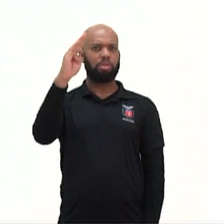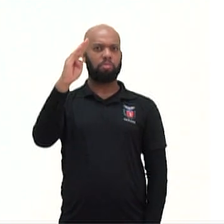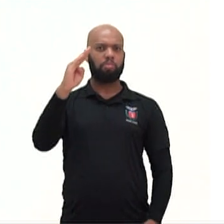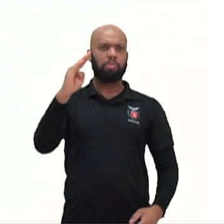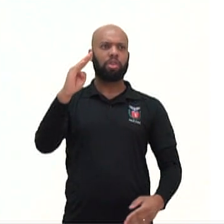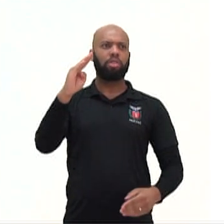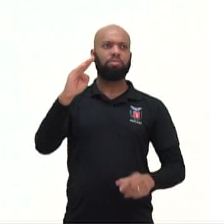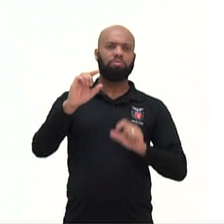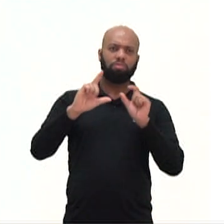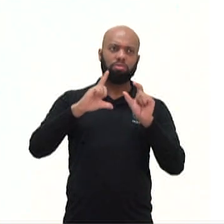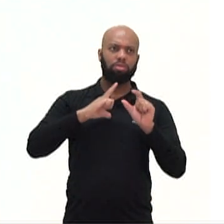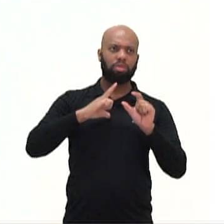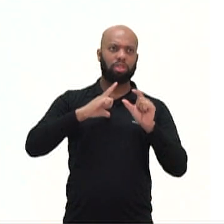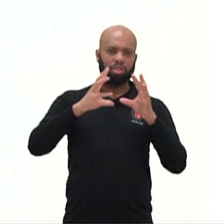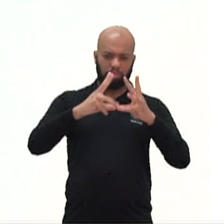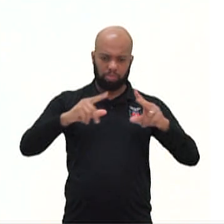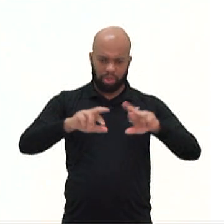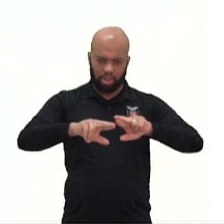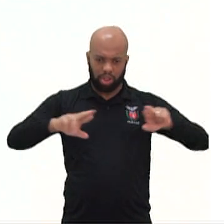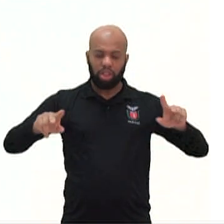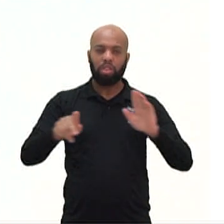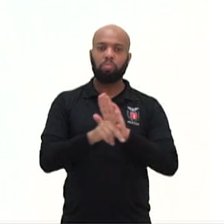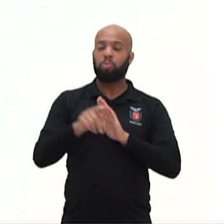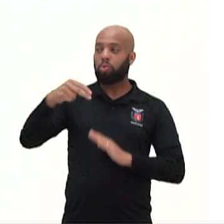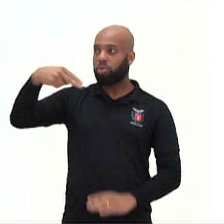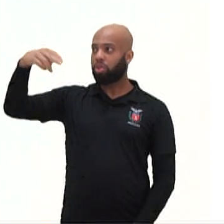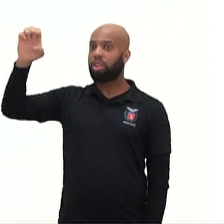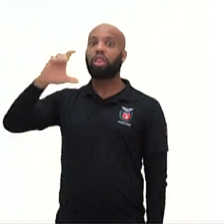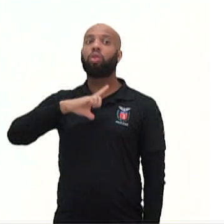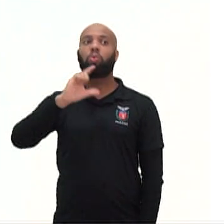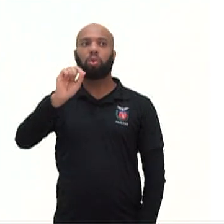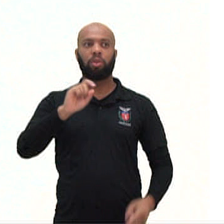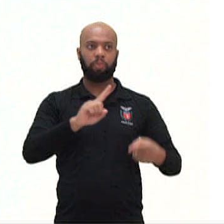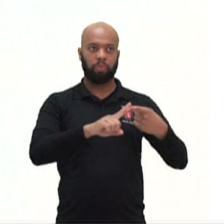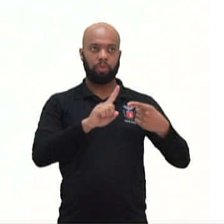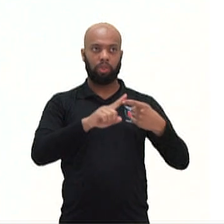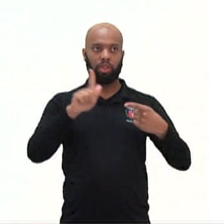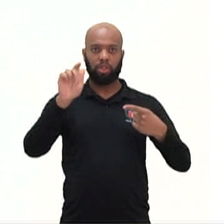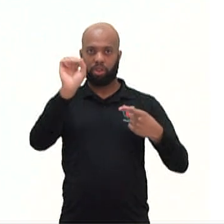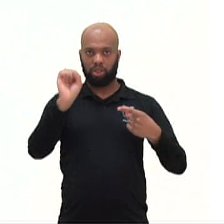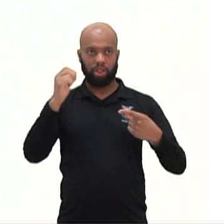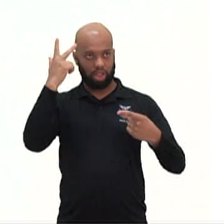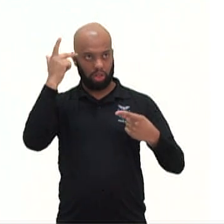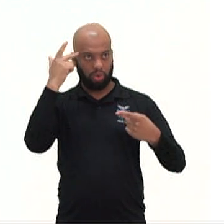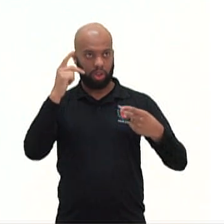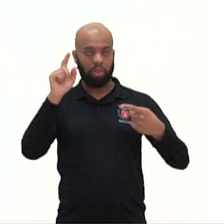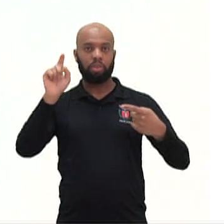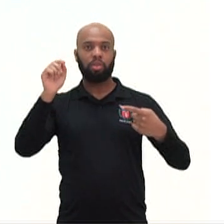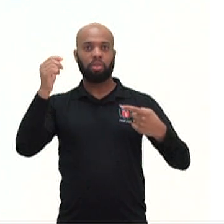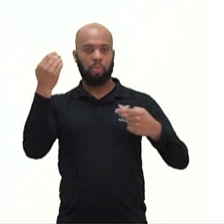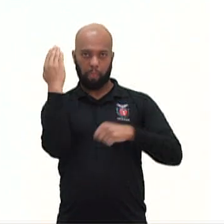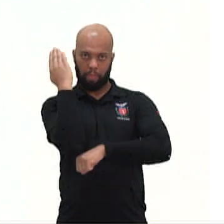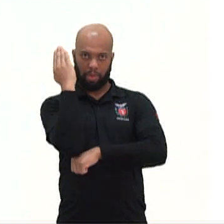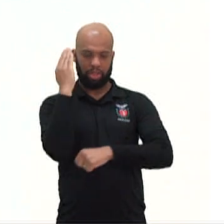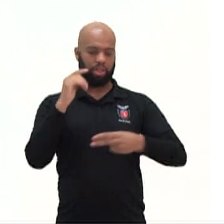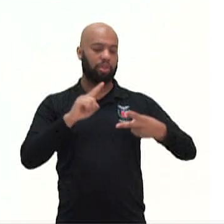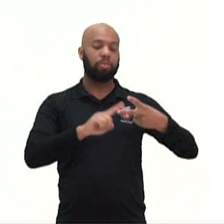minerais extraídos na região Nordeste do Brasil? Letra A, gás natural e madeira. Letra